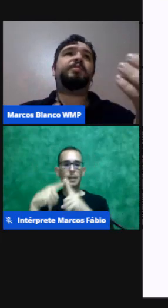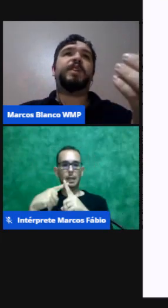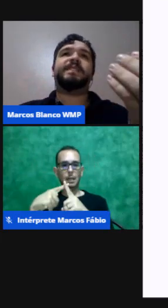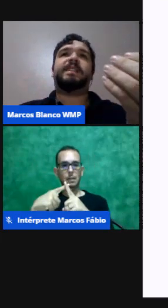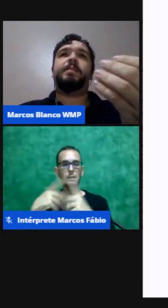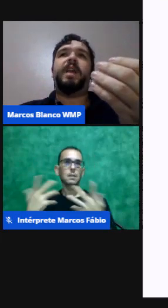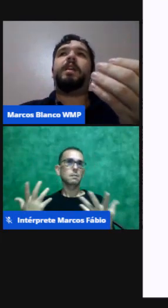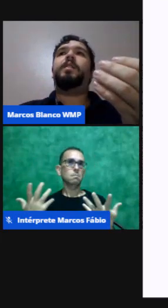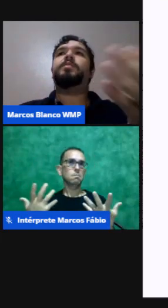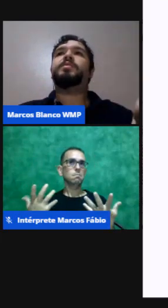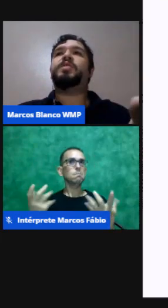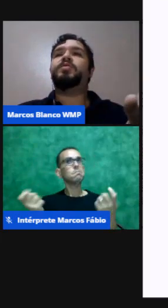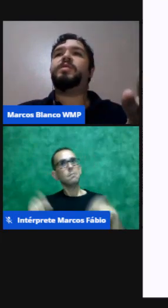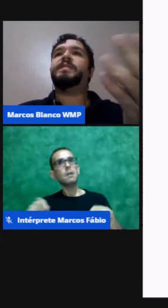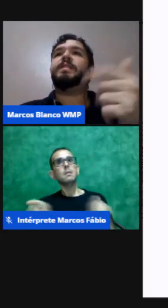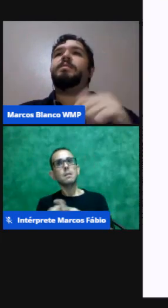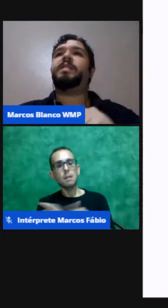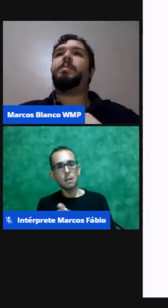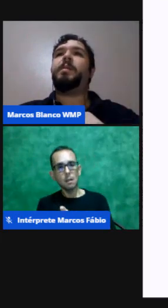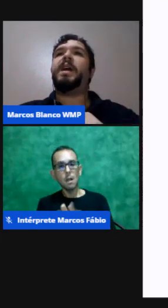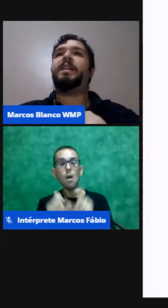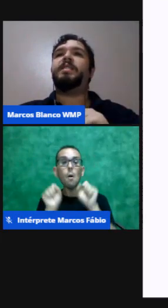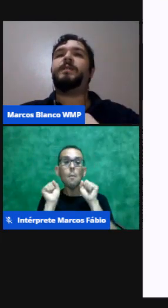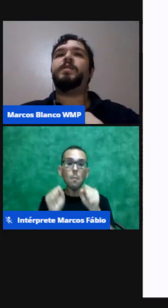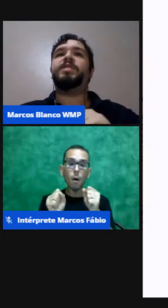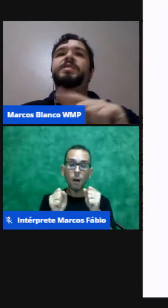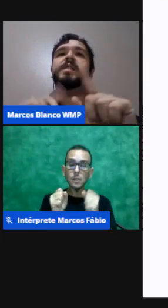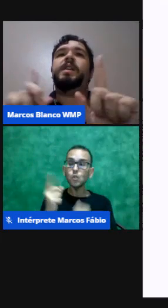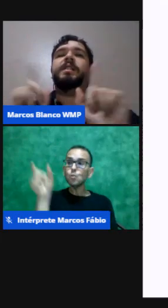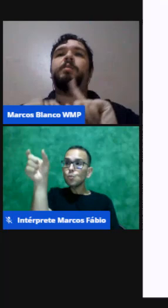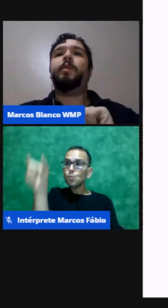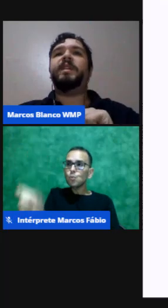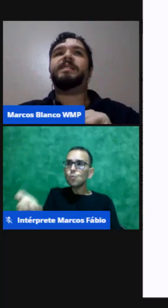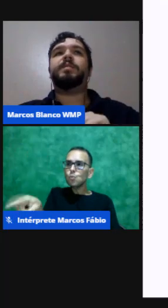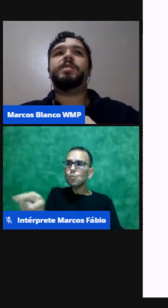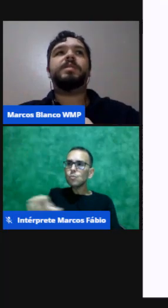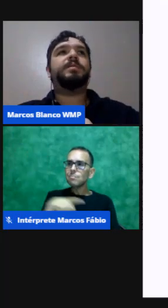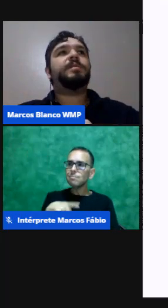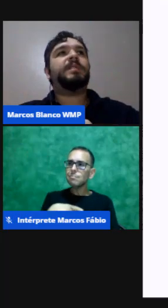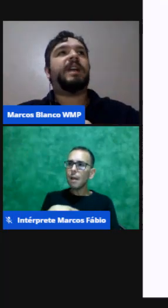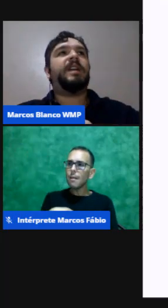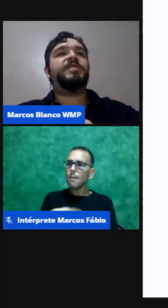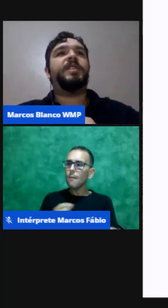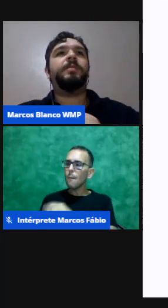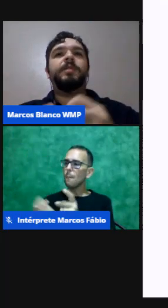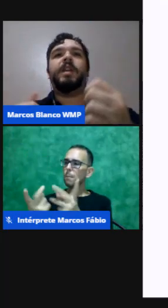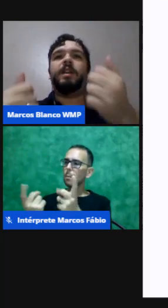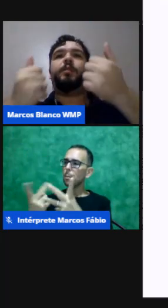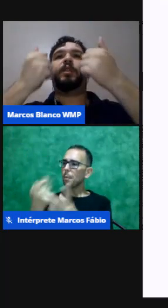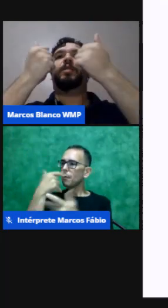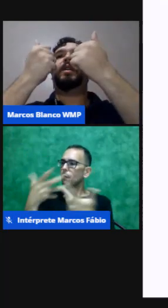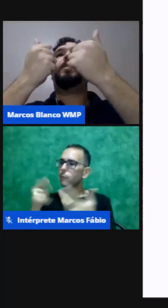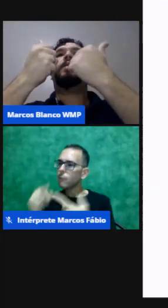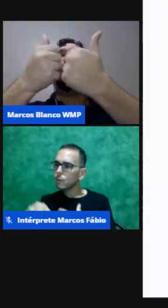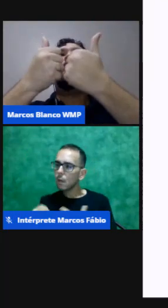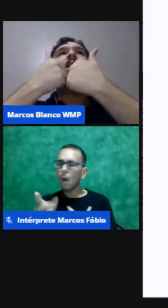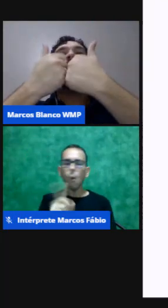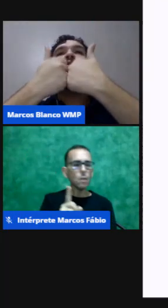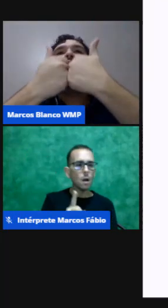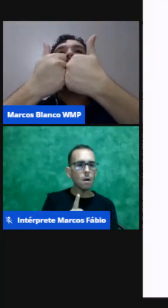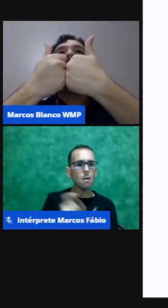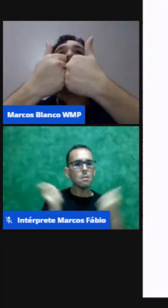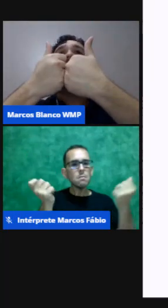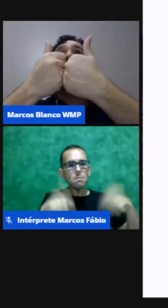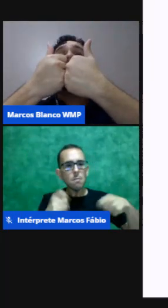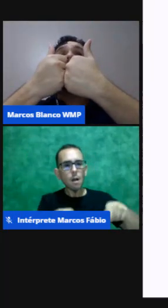Rotary, mas pode ser também o seu Joãozinho, que tem uma barraquinha de frutas, e é um mobilizador daquela região. Ele é um apoiador local?